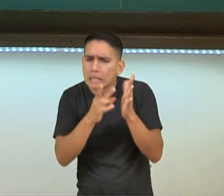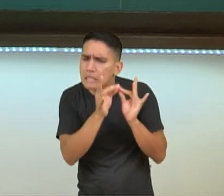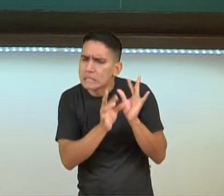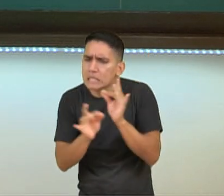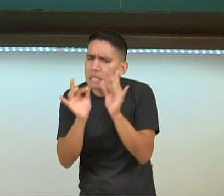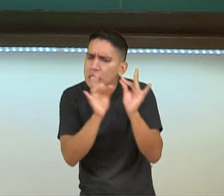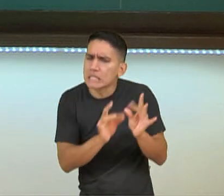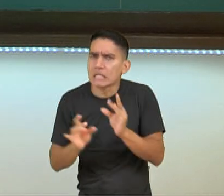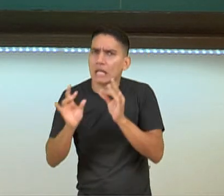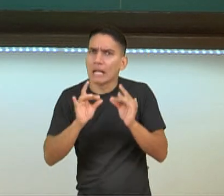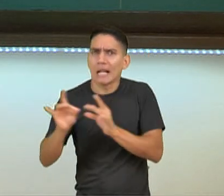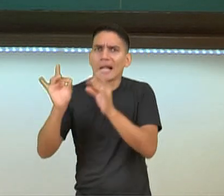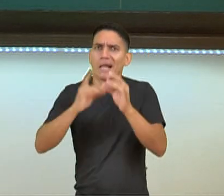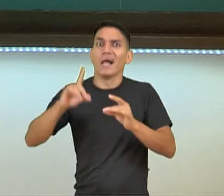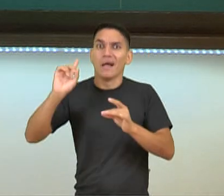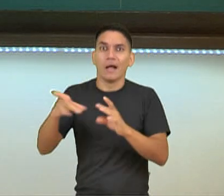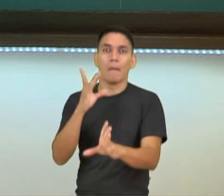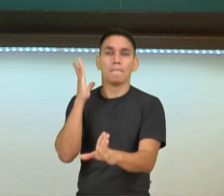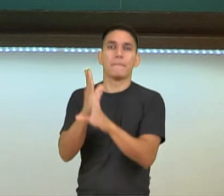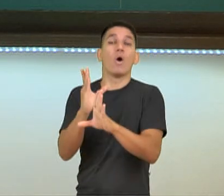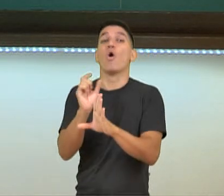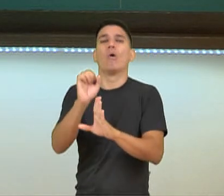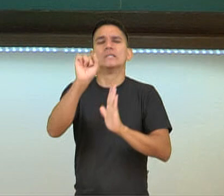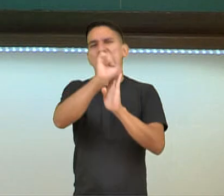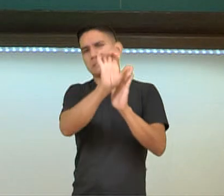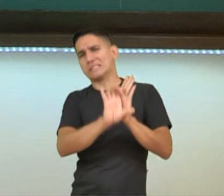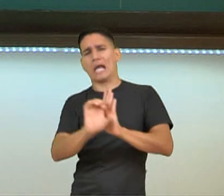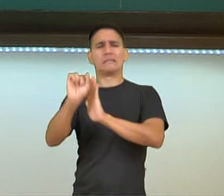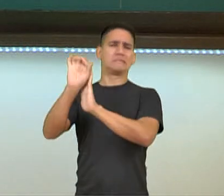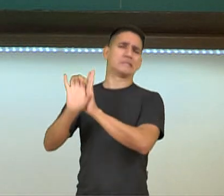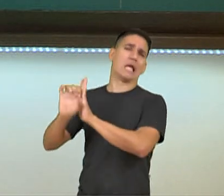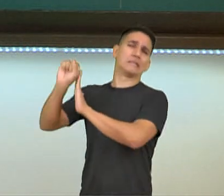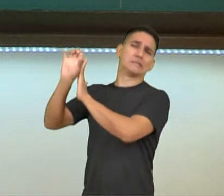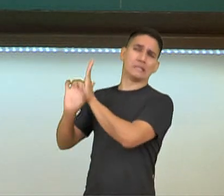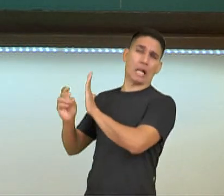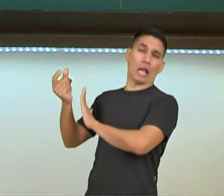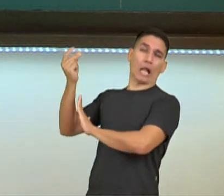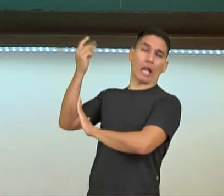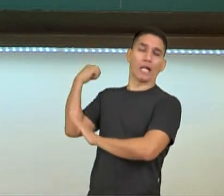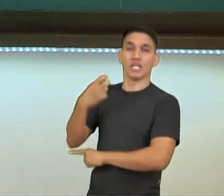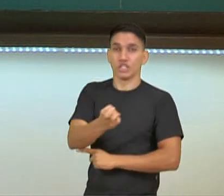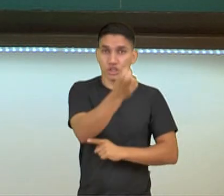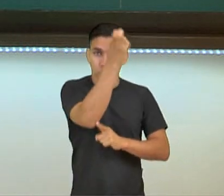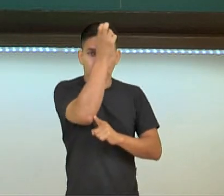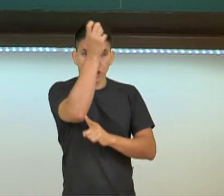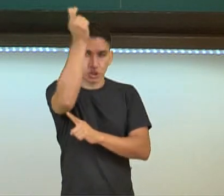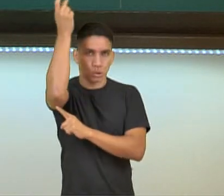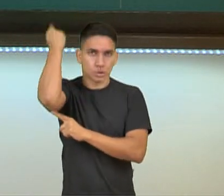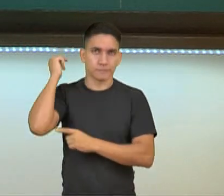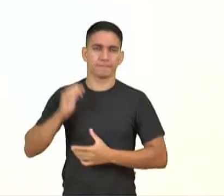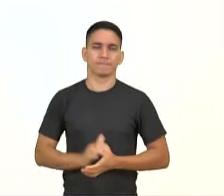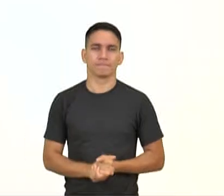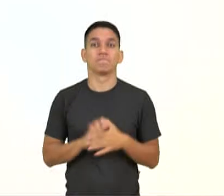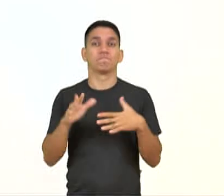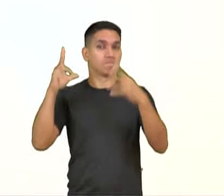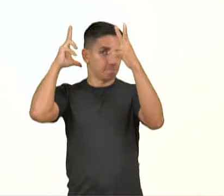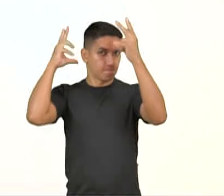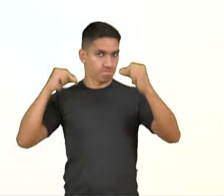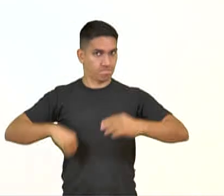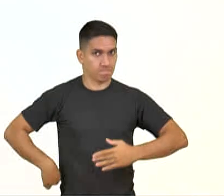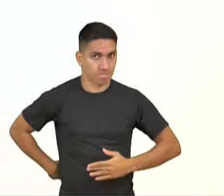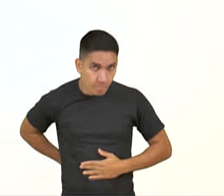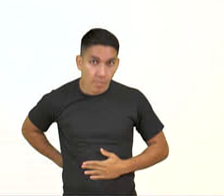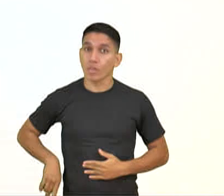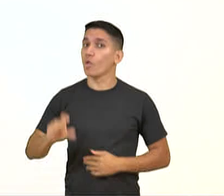a descoberta de séculos e séculos da história do Egito Antigo. Bom, Bonaparte, ele